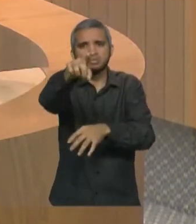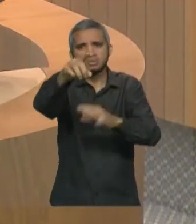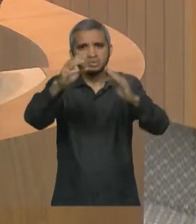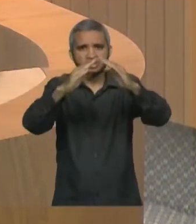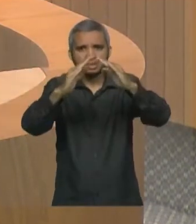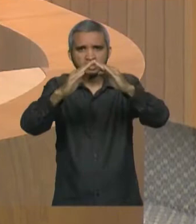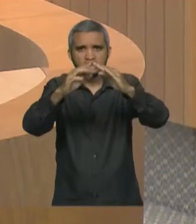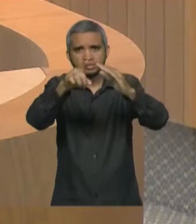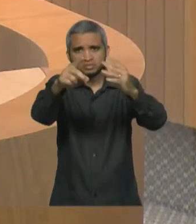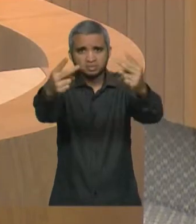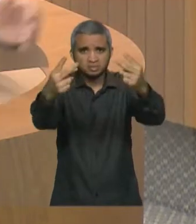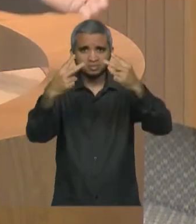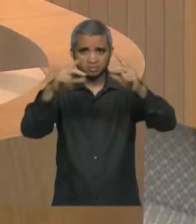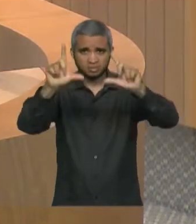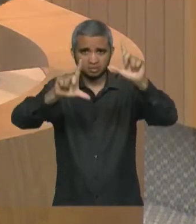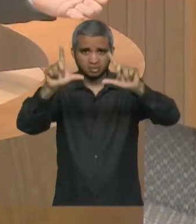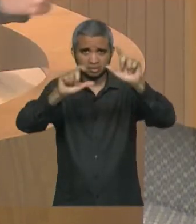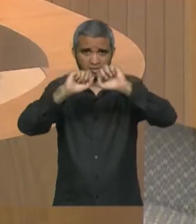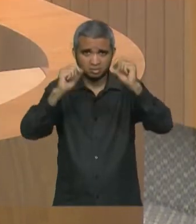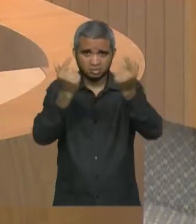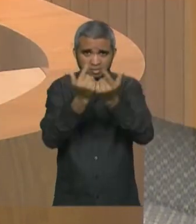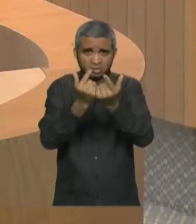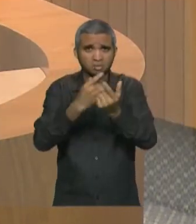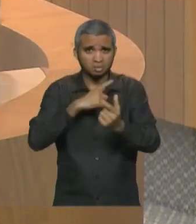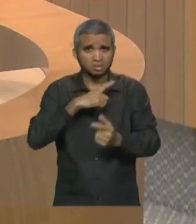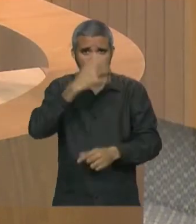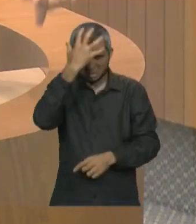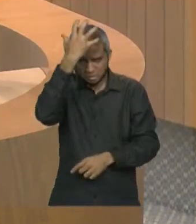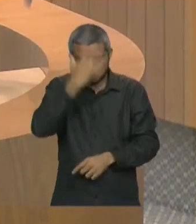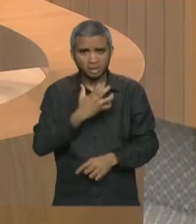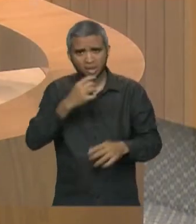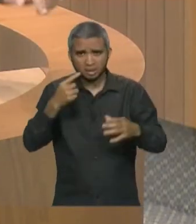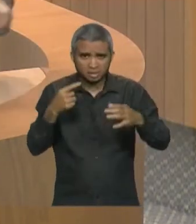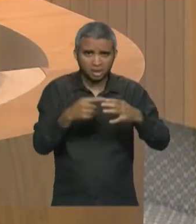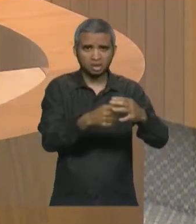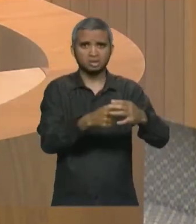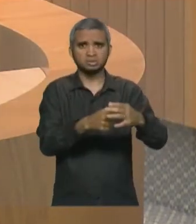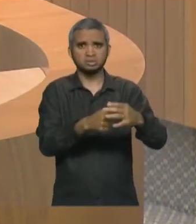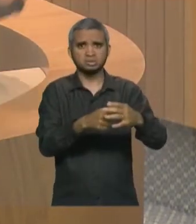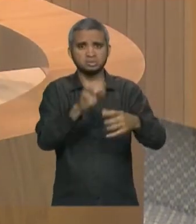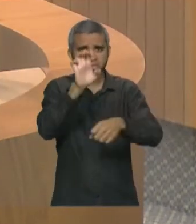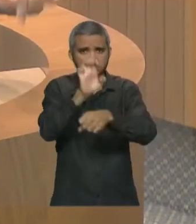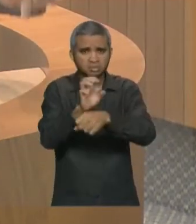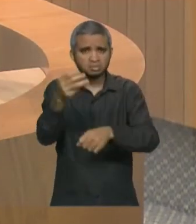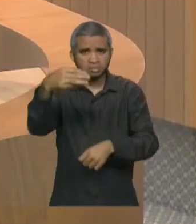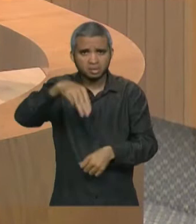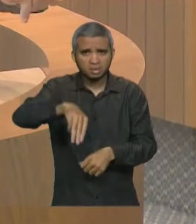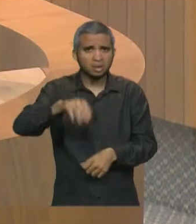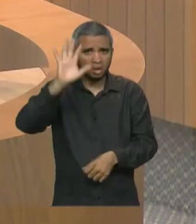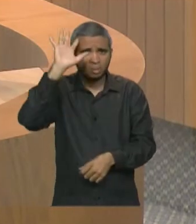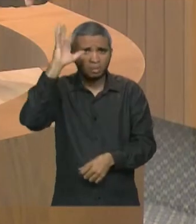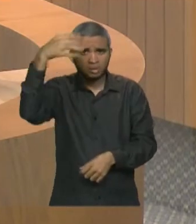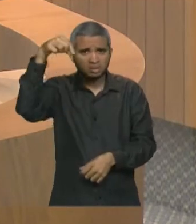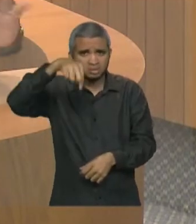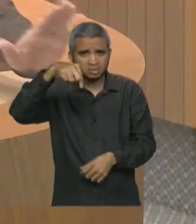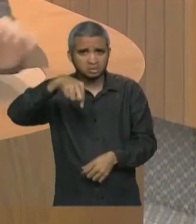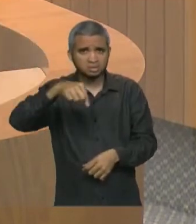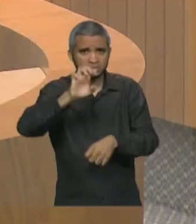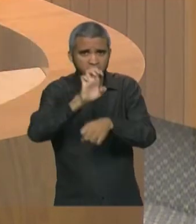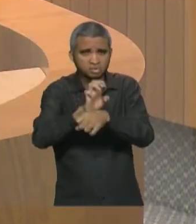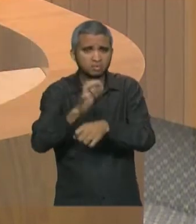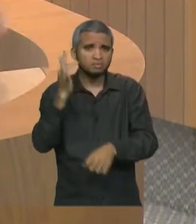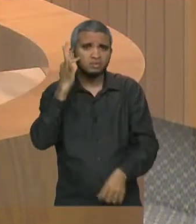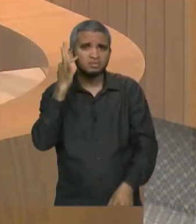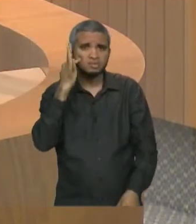que acompanha a TV Assembleia. Uma grave denúncia. No Estado do Maranhão é assim. No Estado comunista administrado por Flávio Dino é